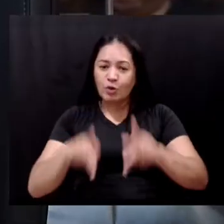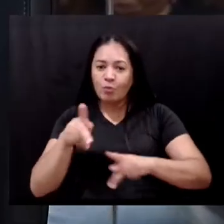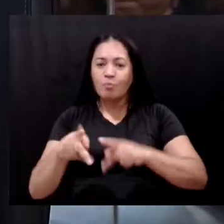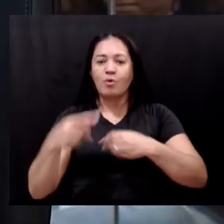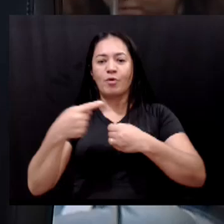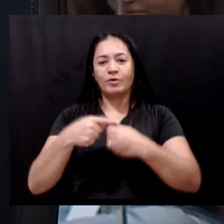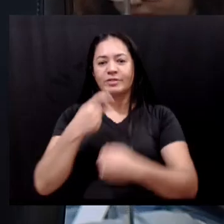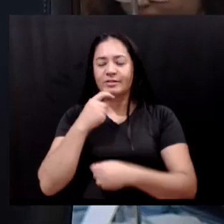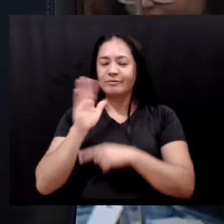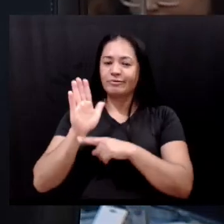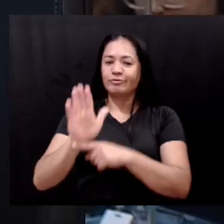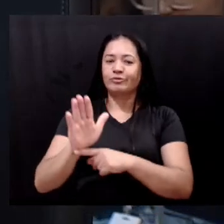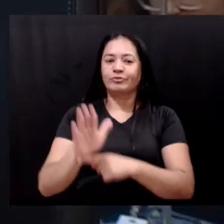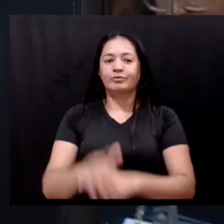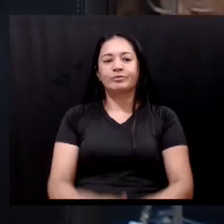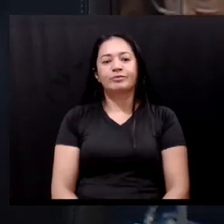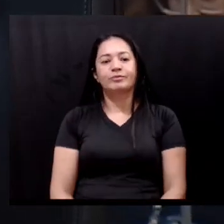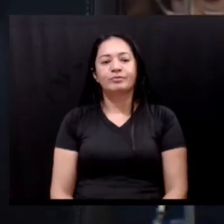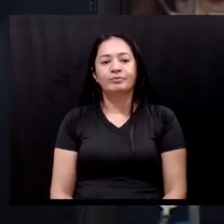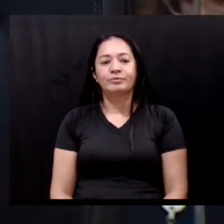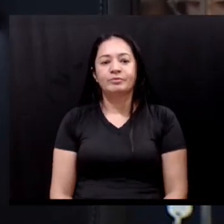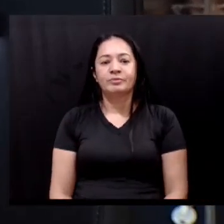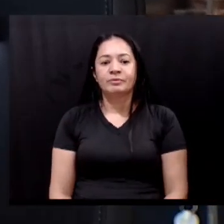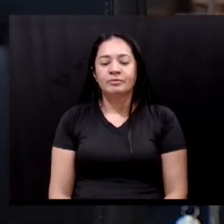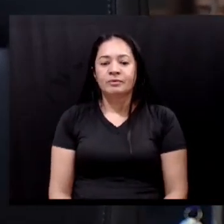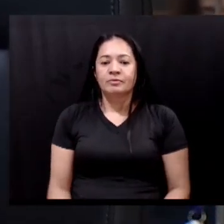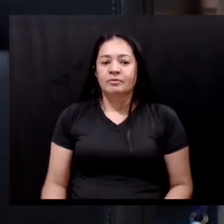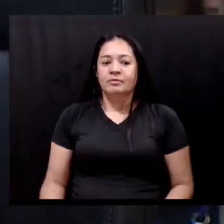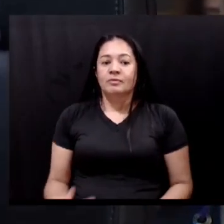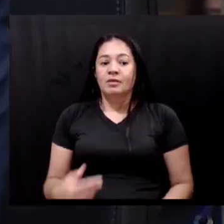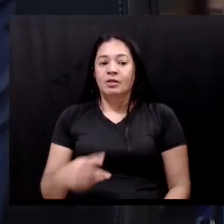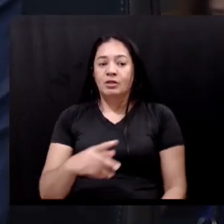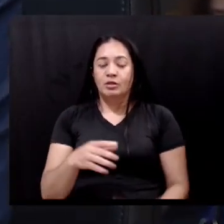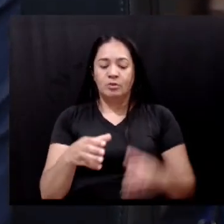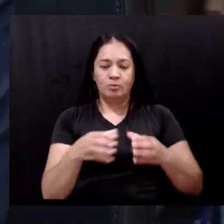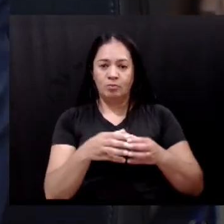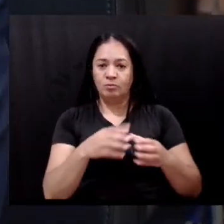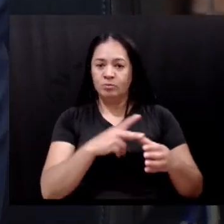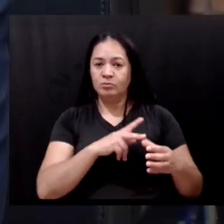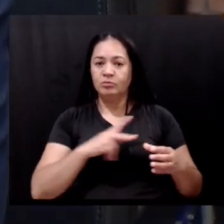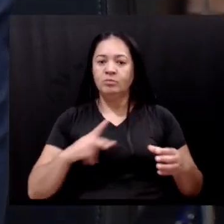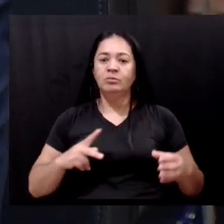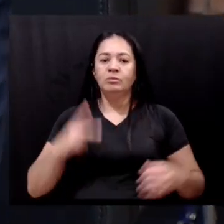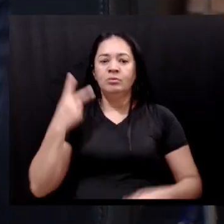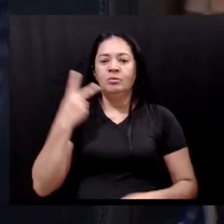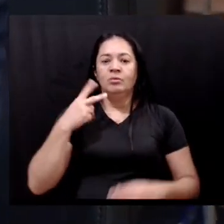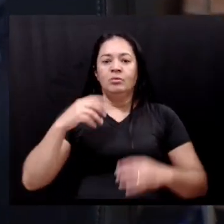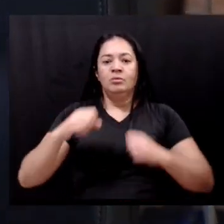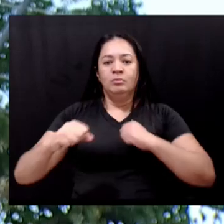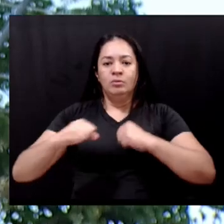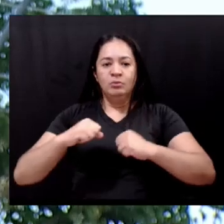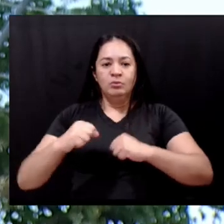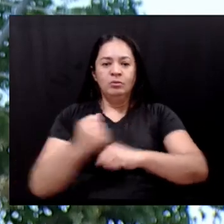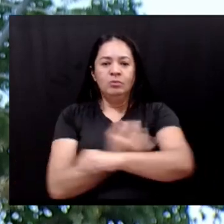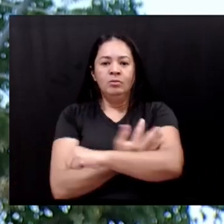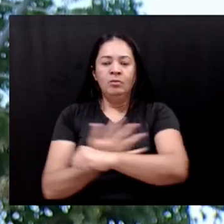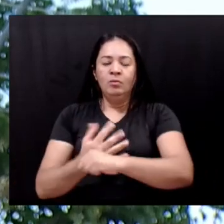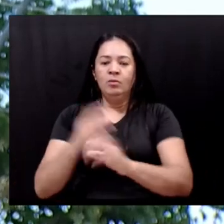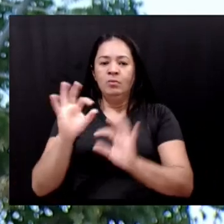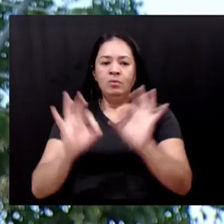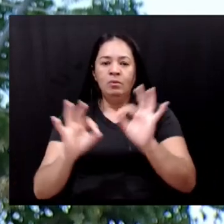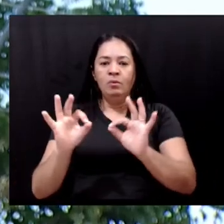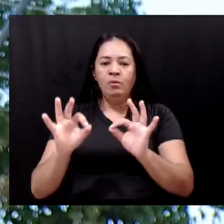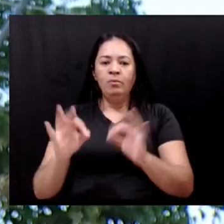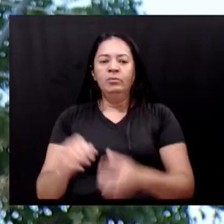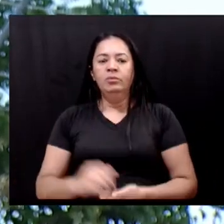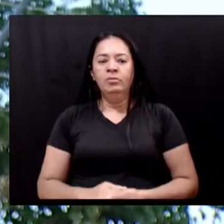muito. Segundo o vereador, que é presidente da Comissão de Mobilidade Urbana e Planejamento Viário, o tema